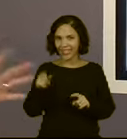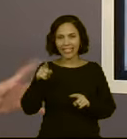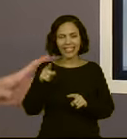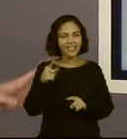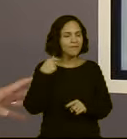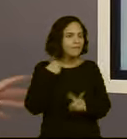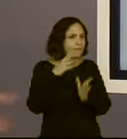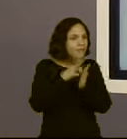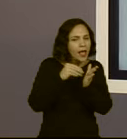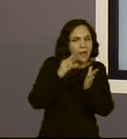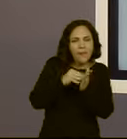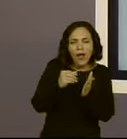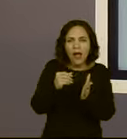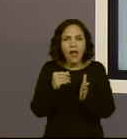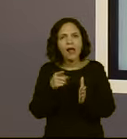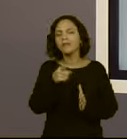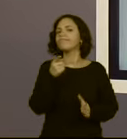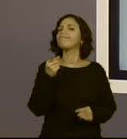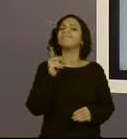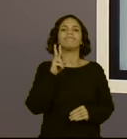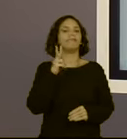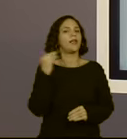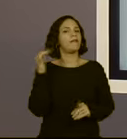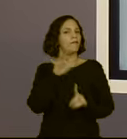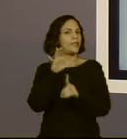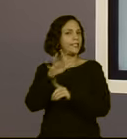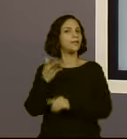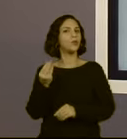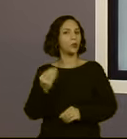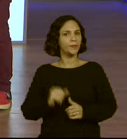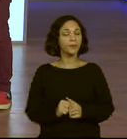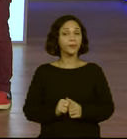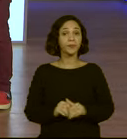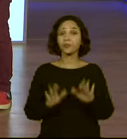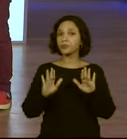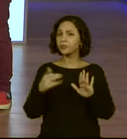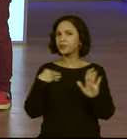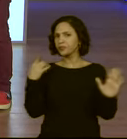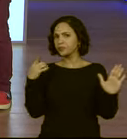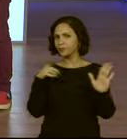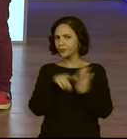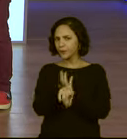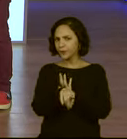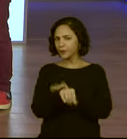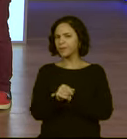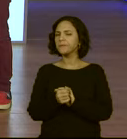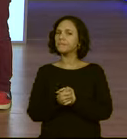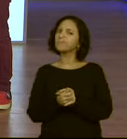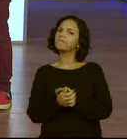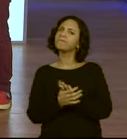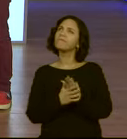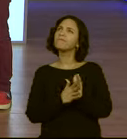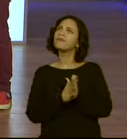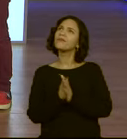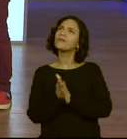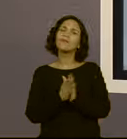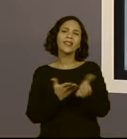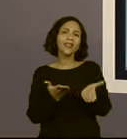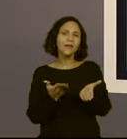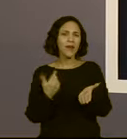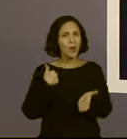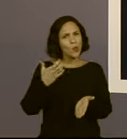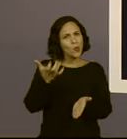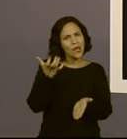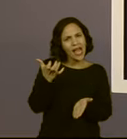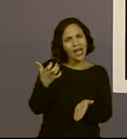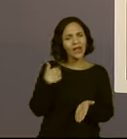moda ela faz toda a diferença e aí é eu pergunto para você mas será que a gente é só quero estar